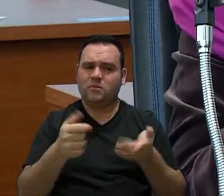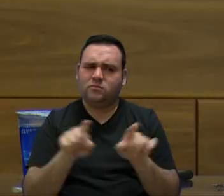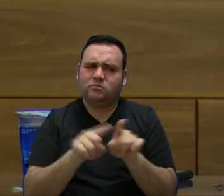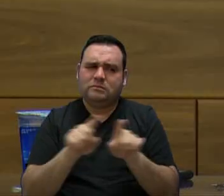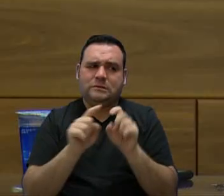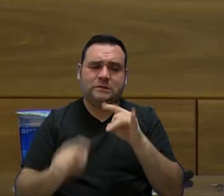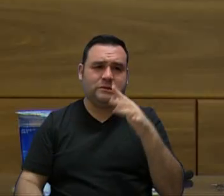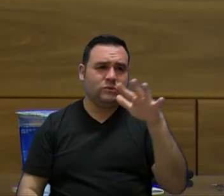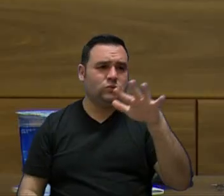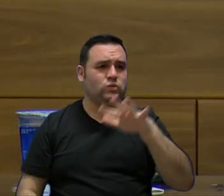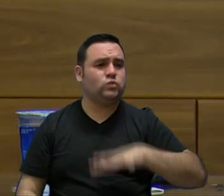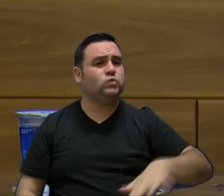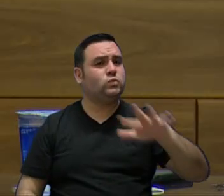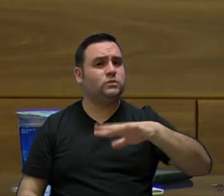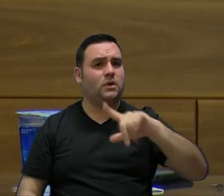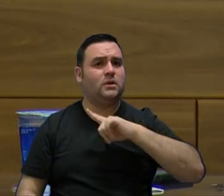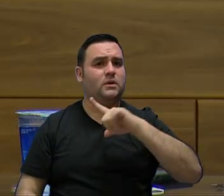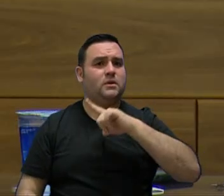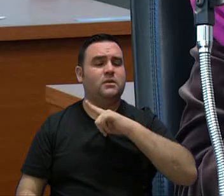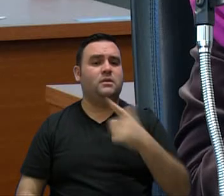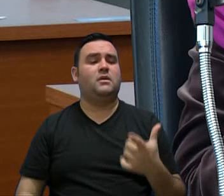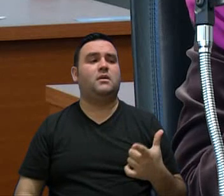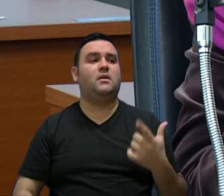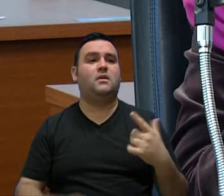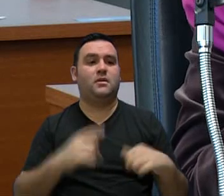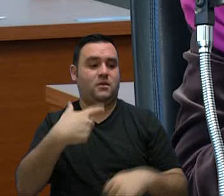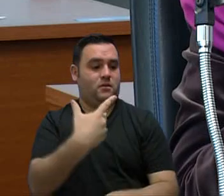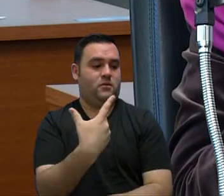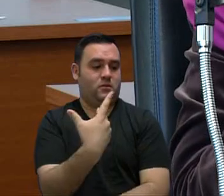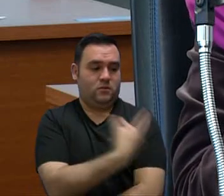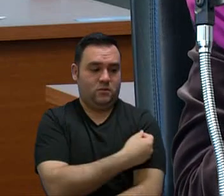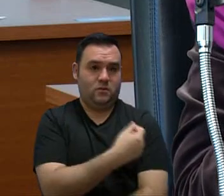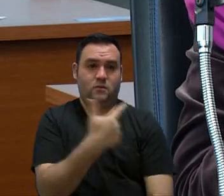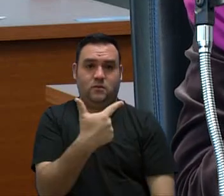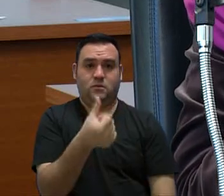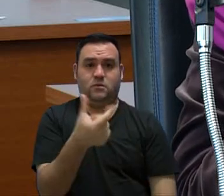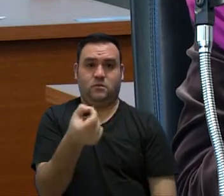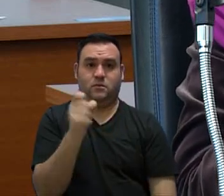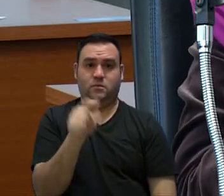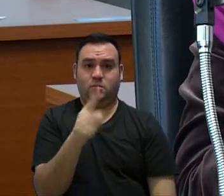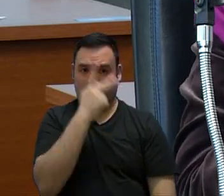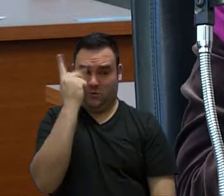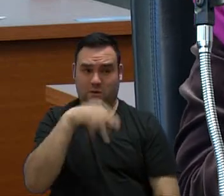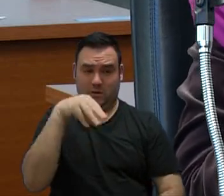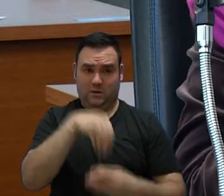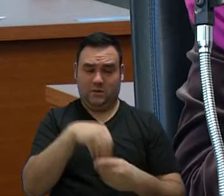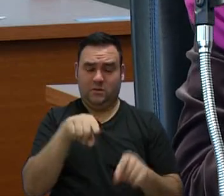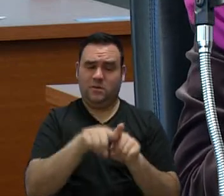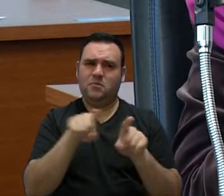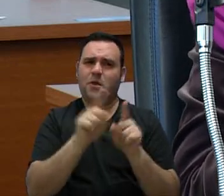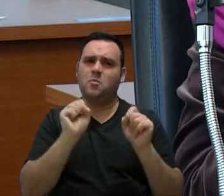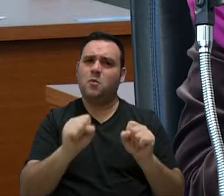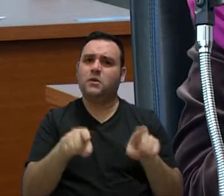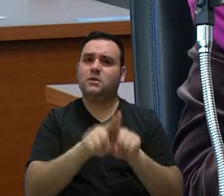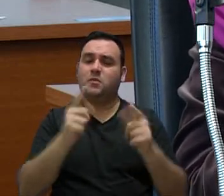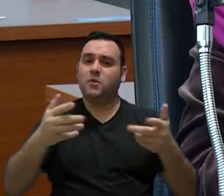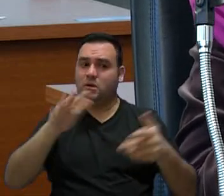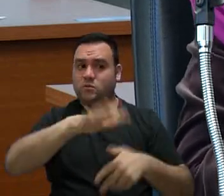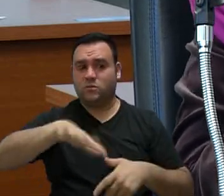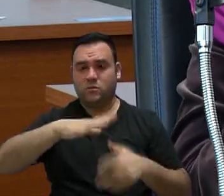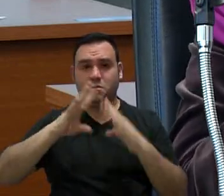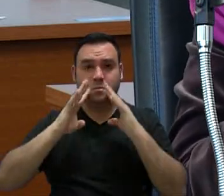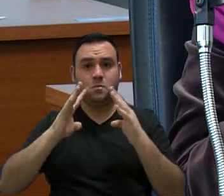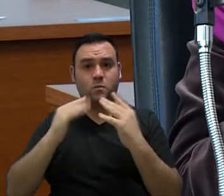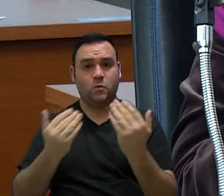pela deu para entender se deu para atender e vacinar mais de 160 mil pessoas na cidade e as pessoas têm que ser atendidas também